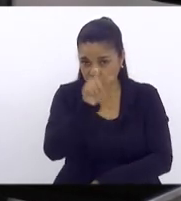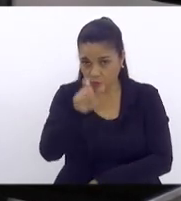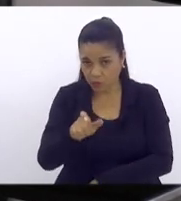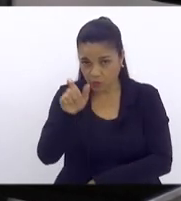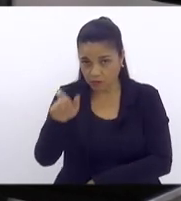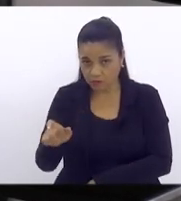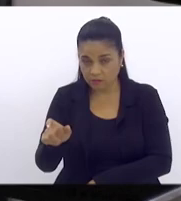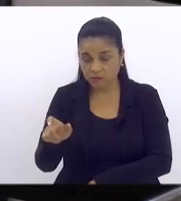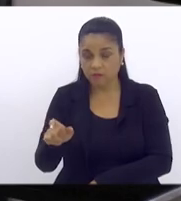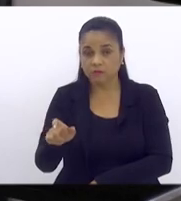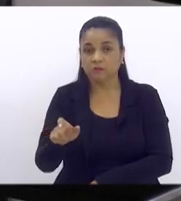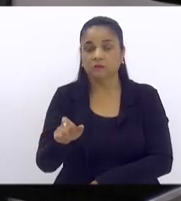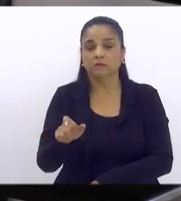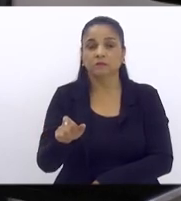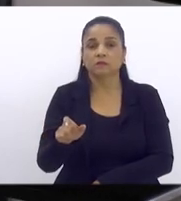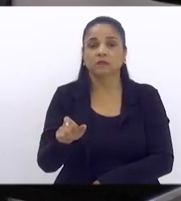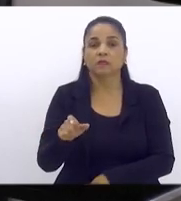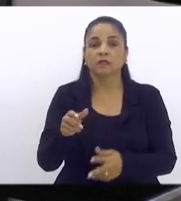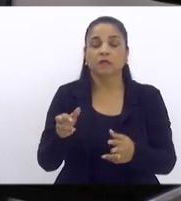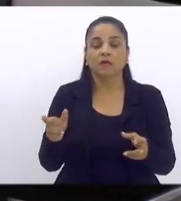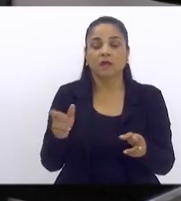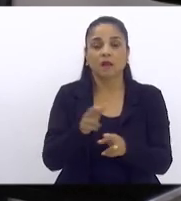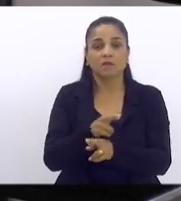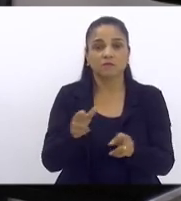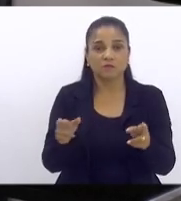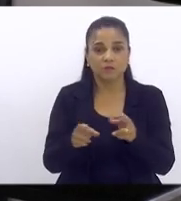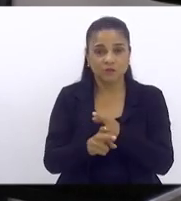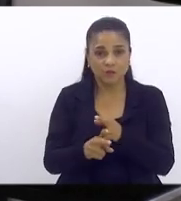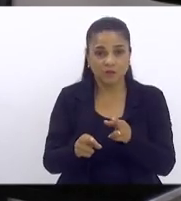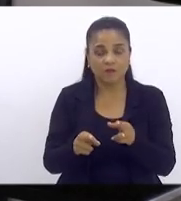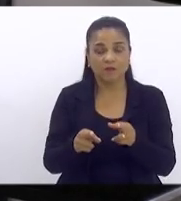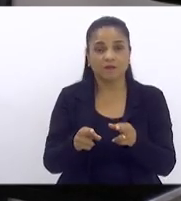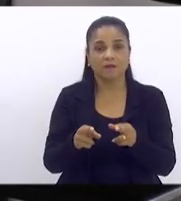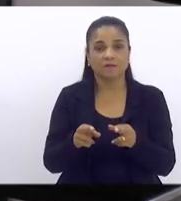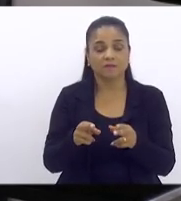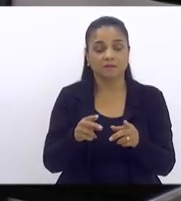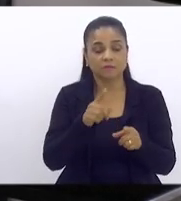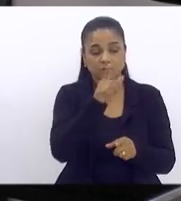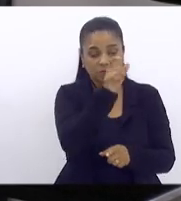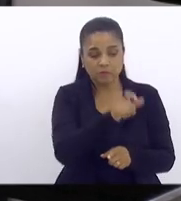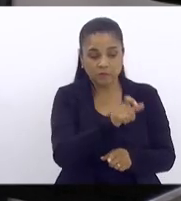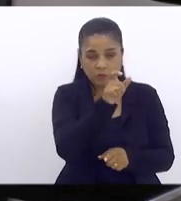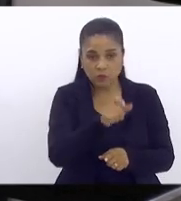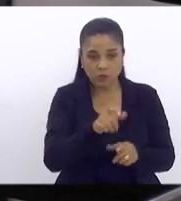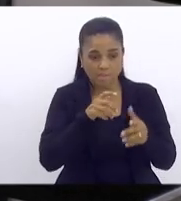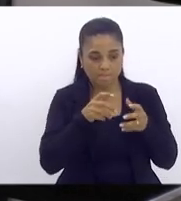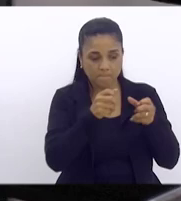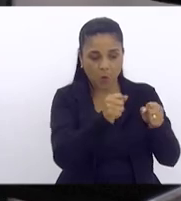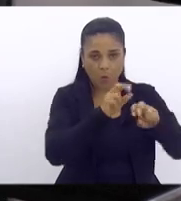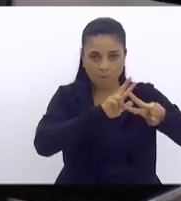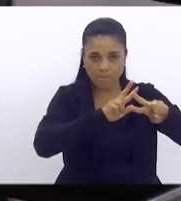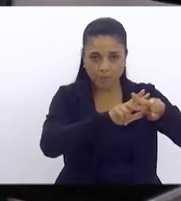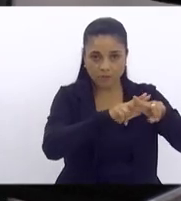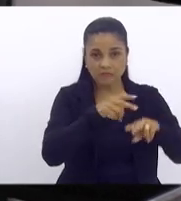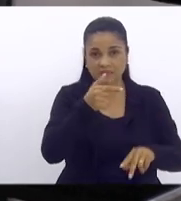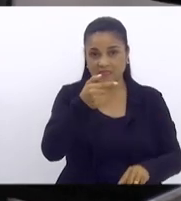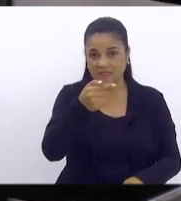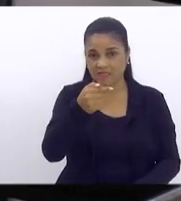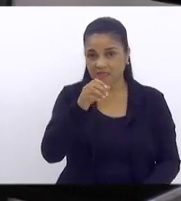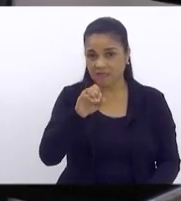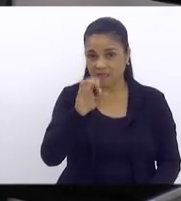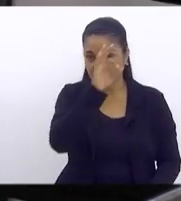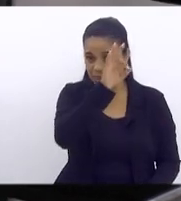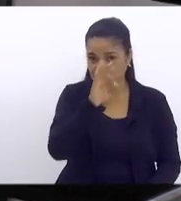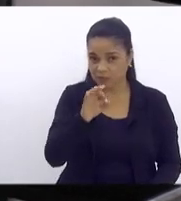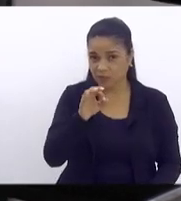quando a gente relaciona com a maioria das pessoas que estão encarceradas hoje no país, mais de 70% são